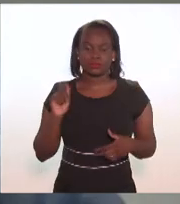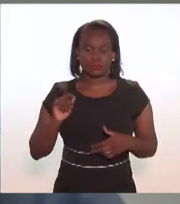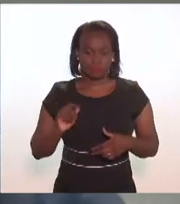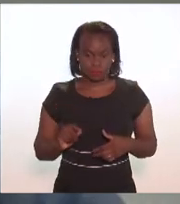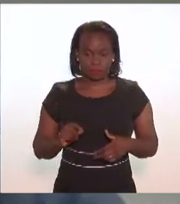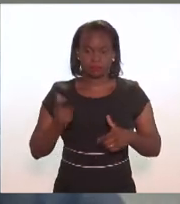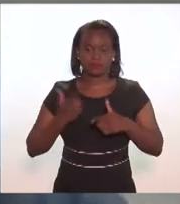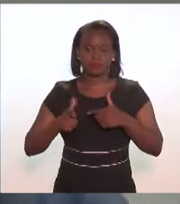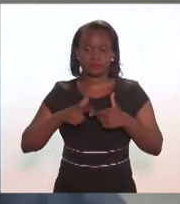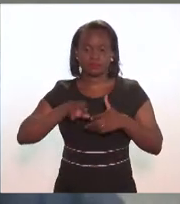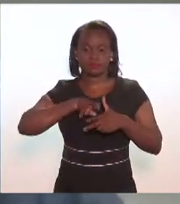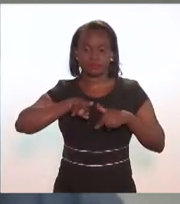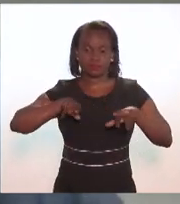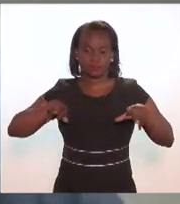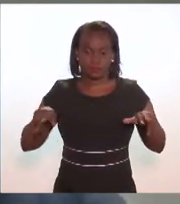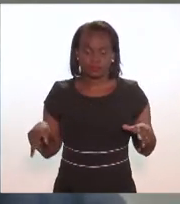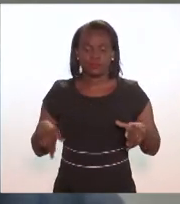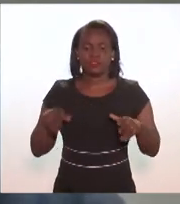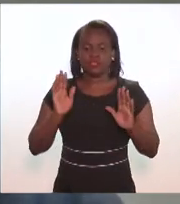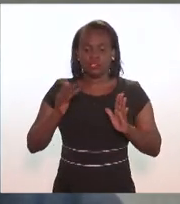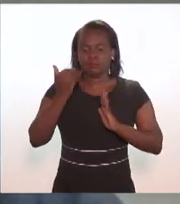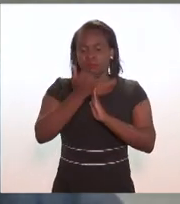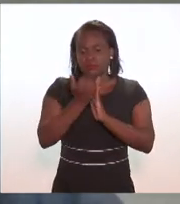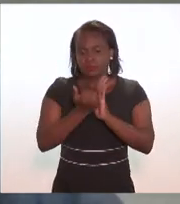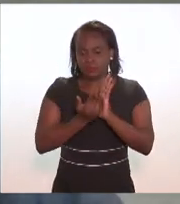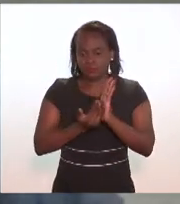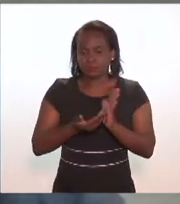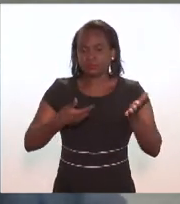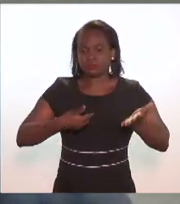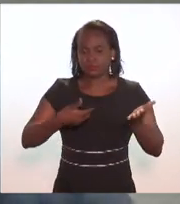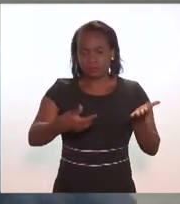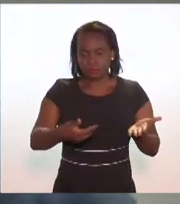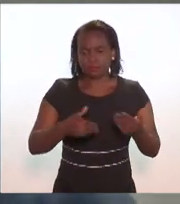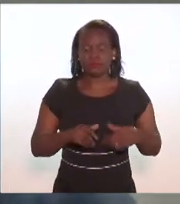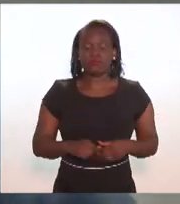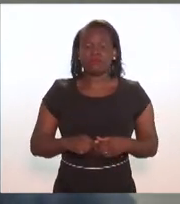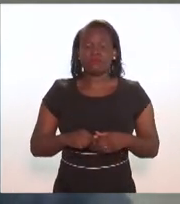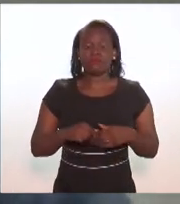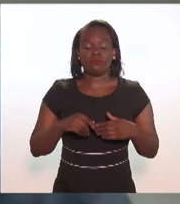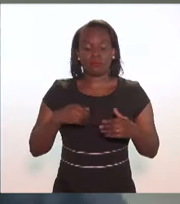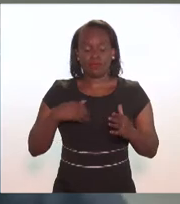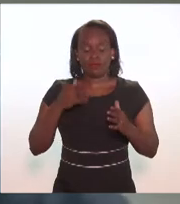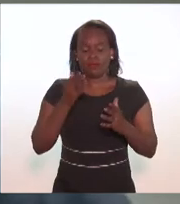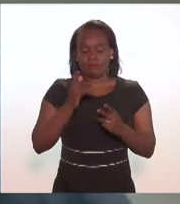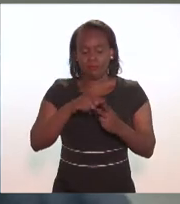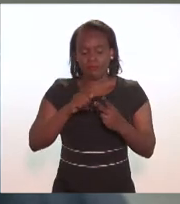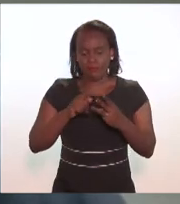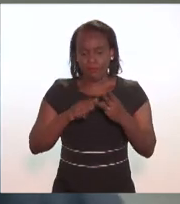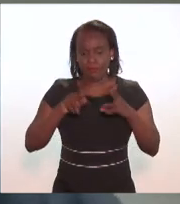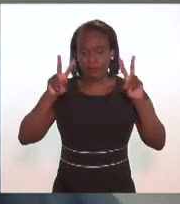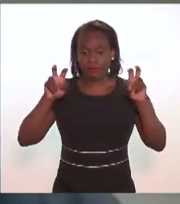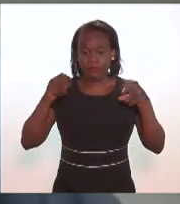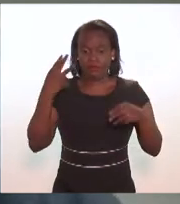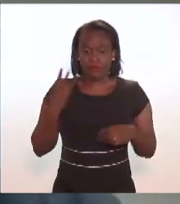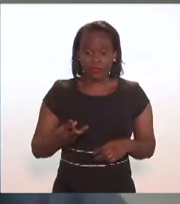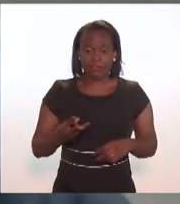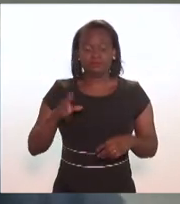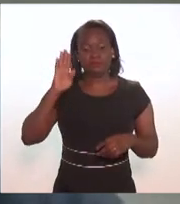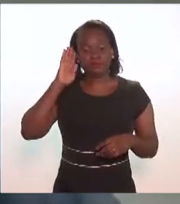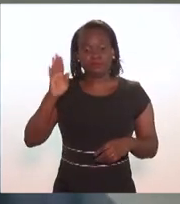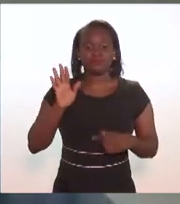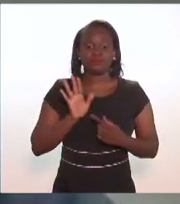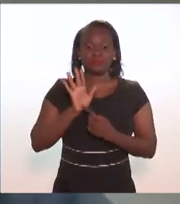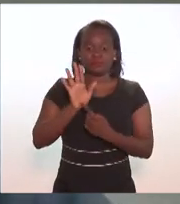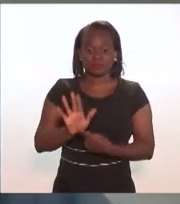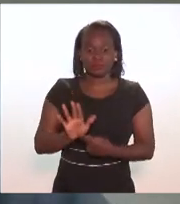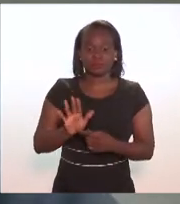das questões elencadas e sugeridas na convocação. Eu dividi, são três tópicos, basicamente eu dividi a